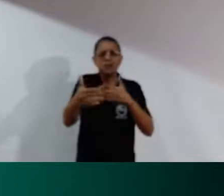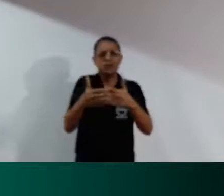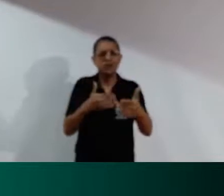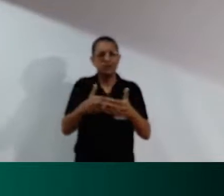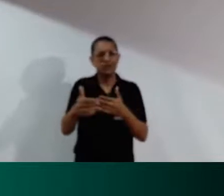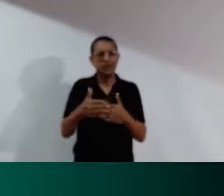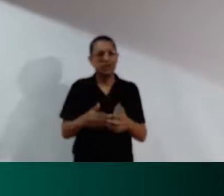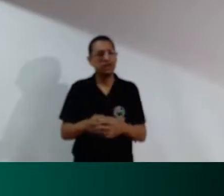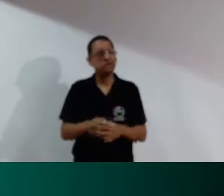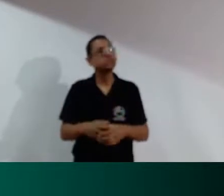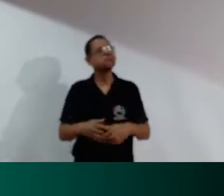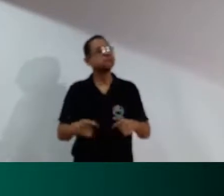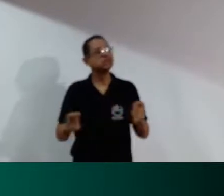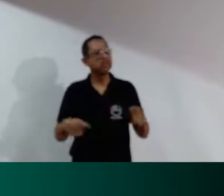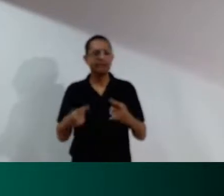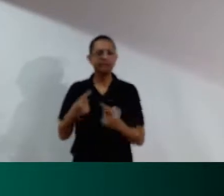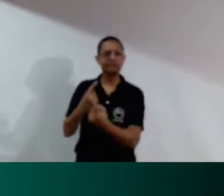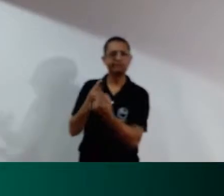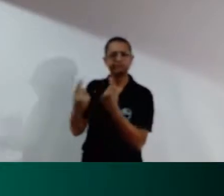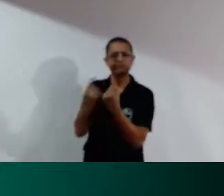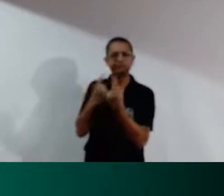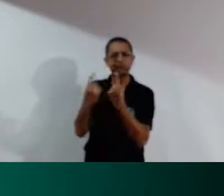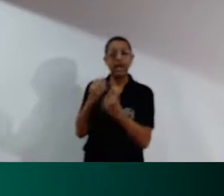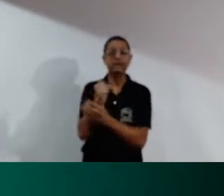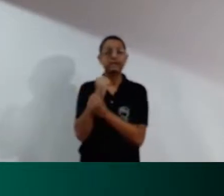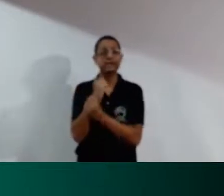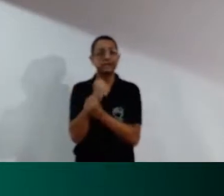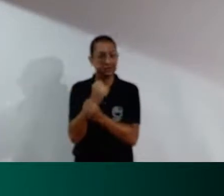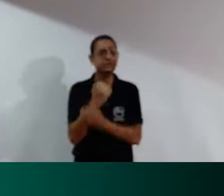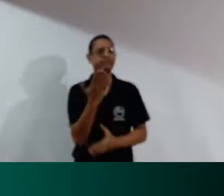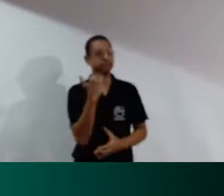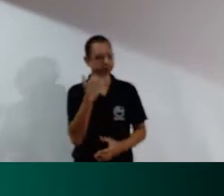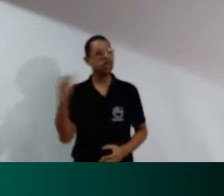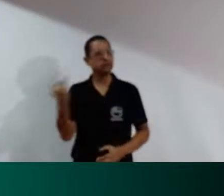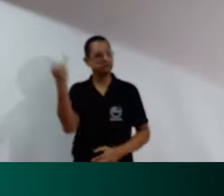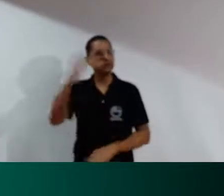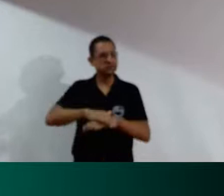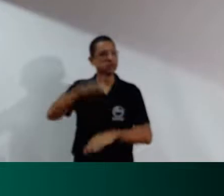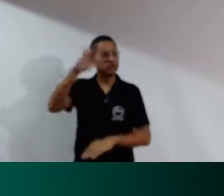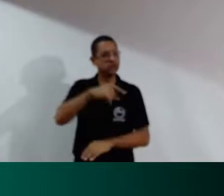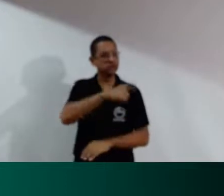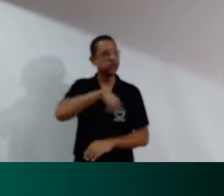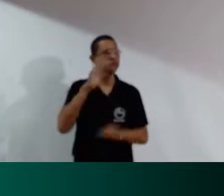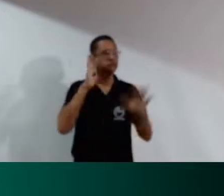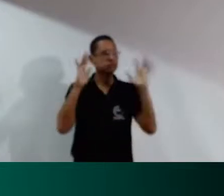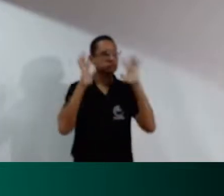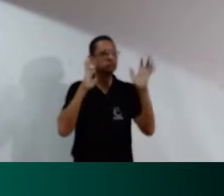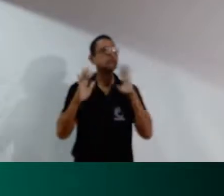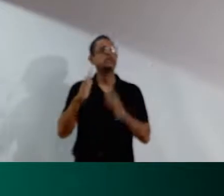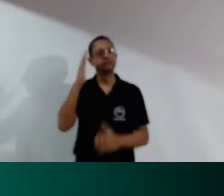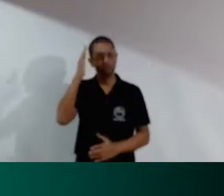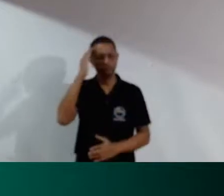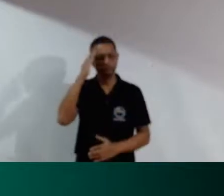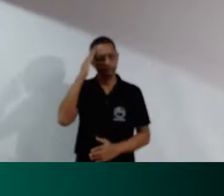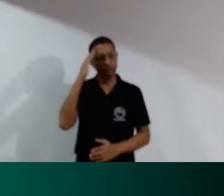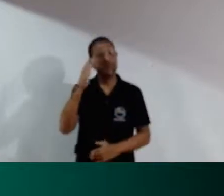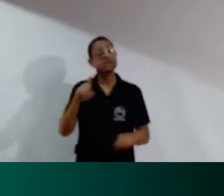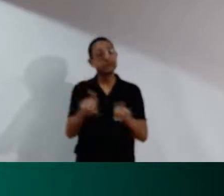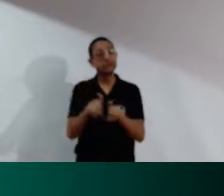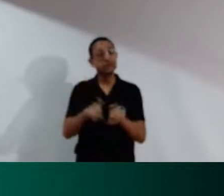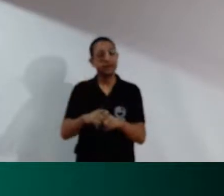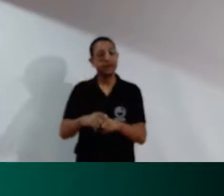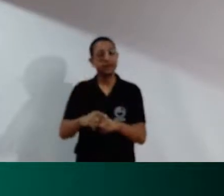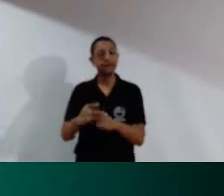cidade tanto le but de segurança alimentar é e o nosso ver como debate de extensão